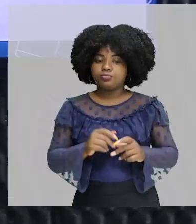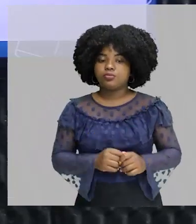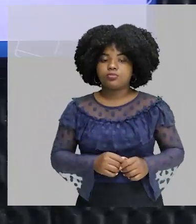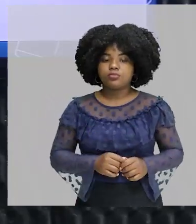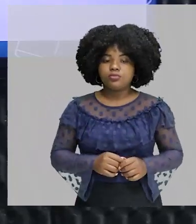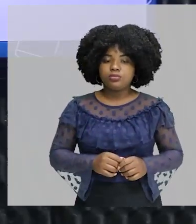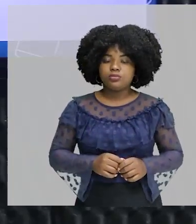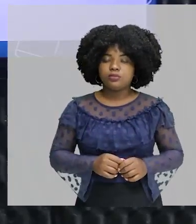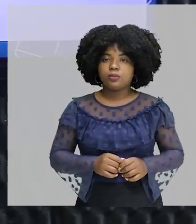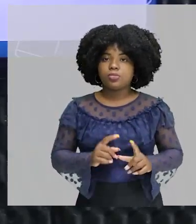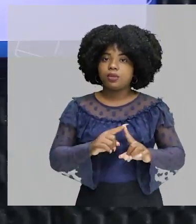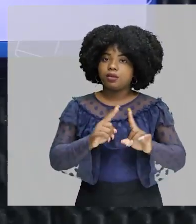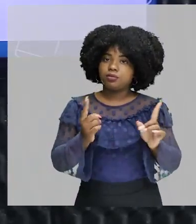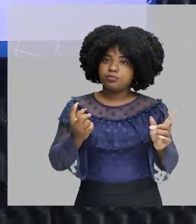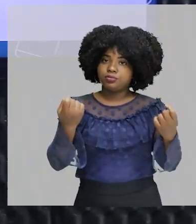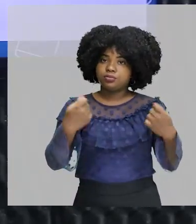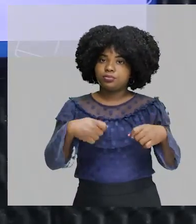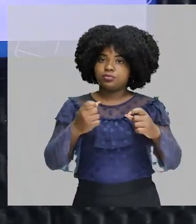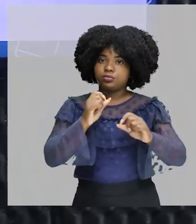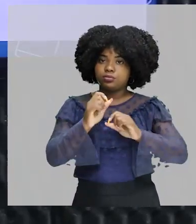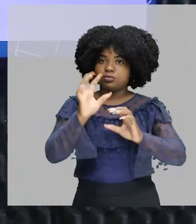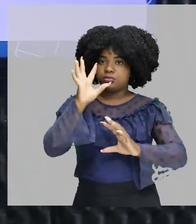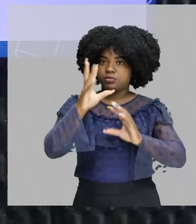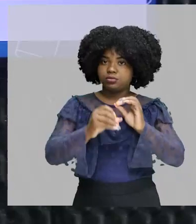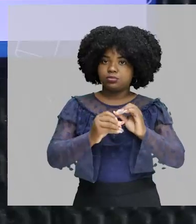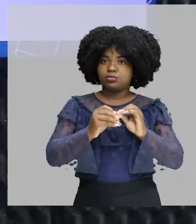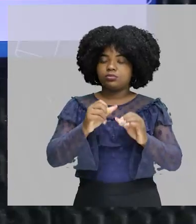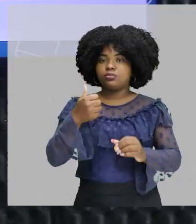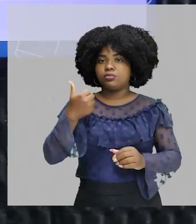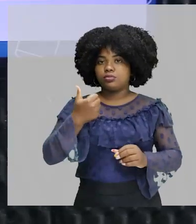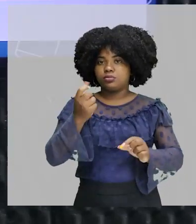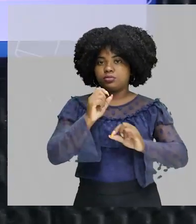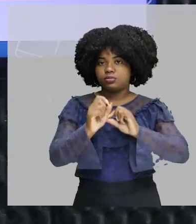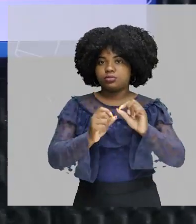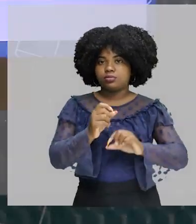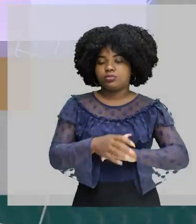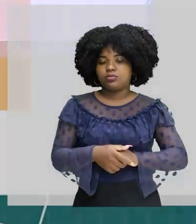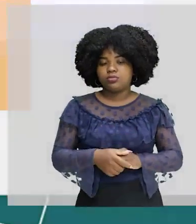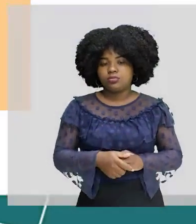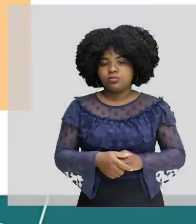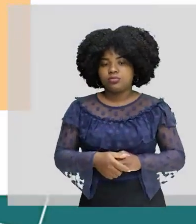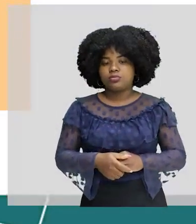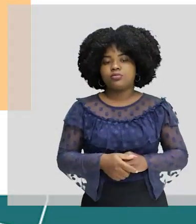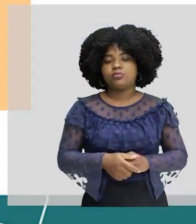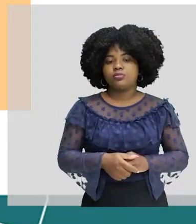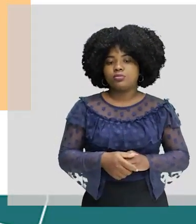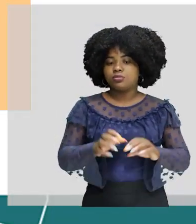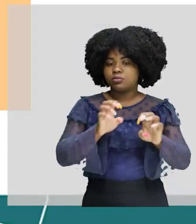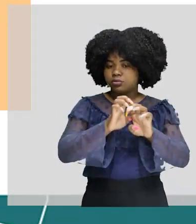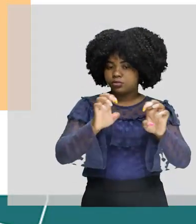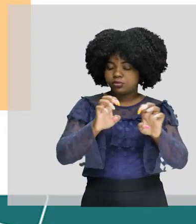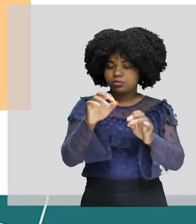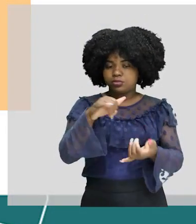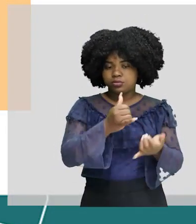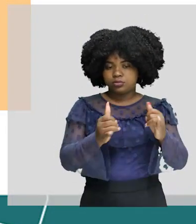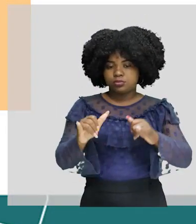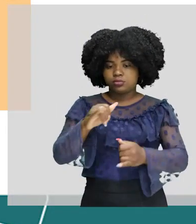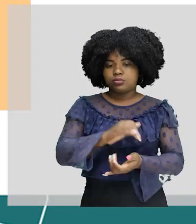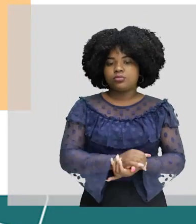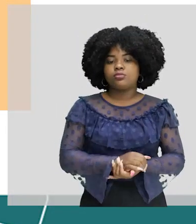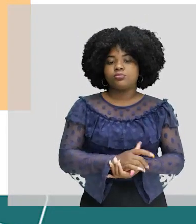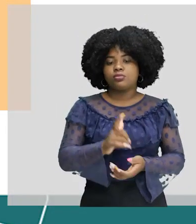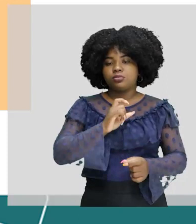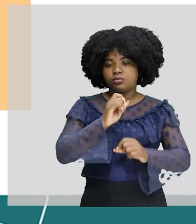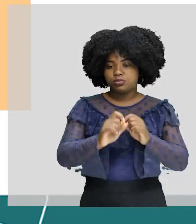bola? Mas precisamos revisar, turminha, olha só, precisamos revisar essas grandezas que compõem